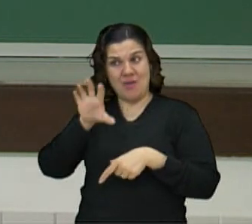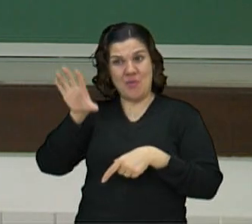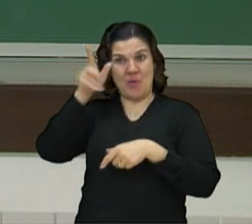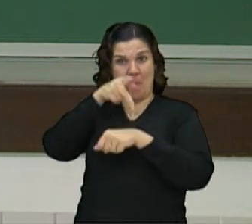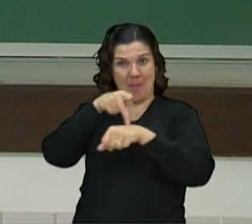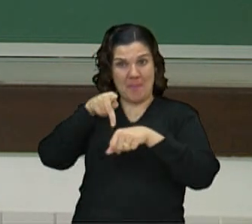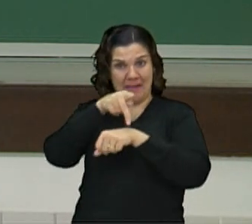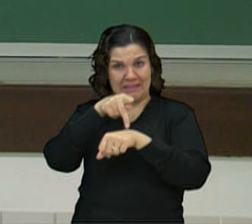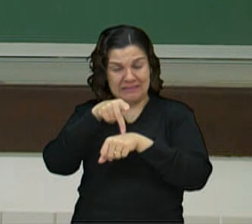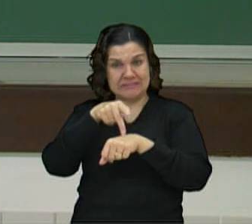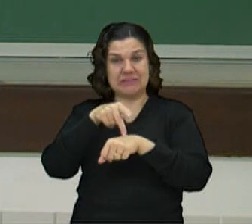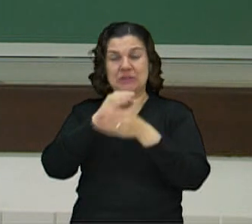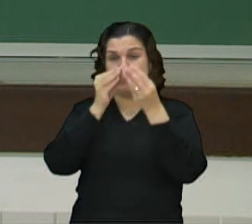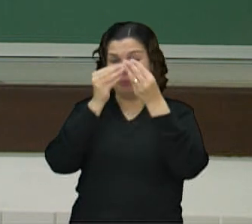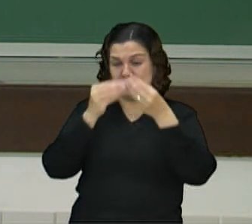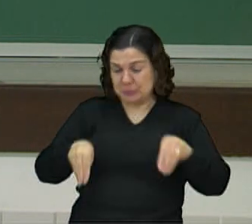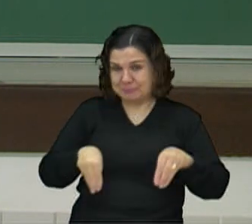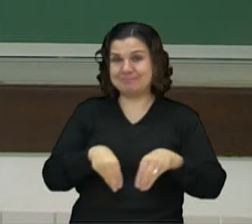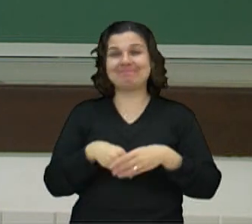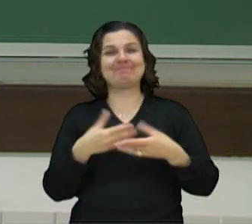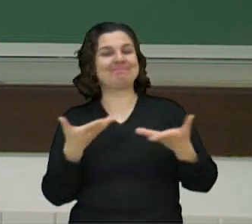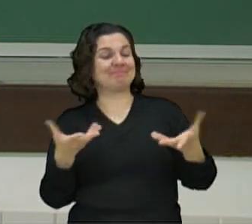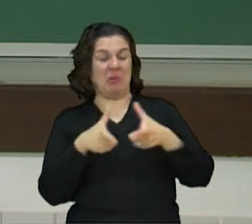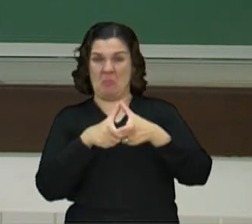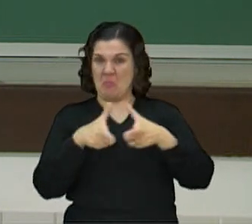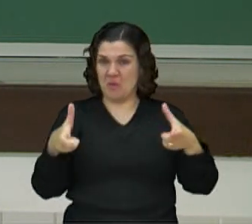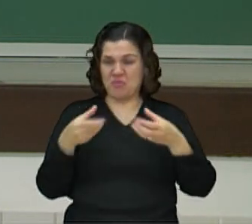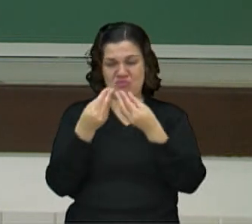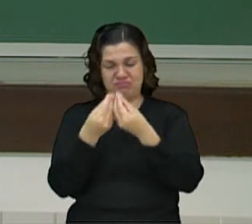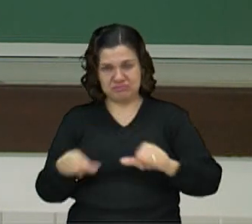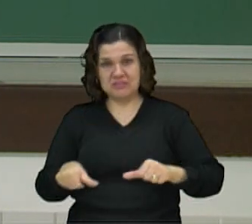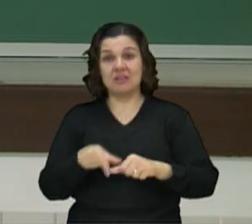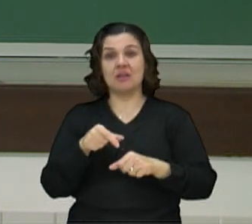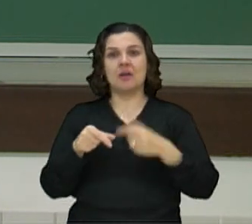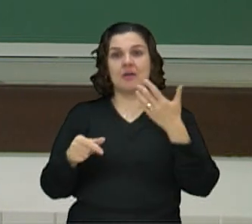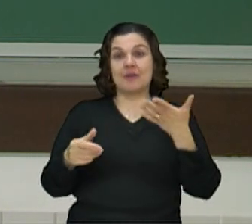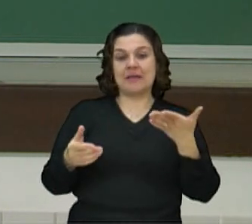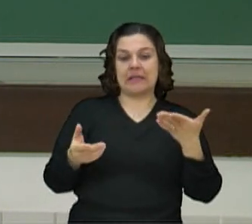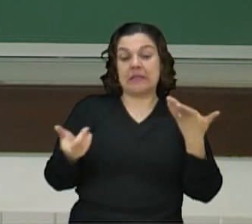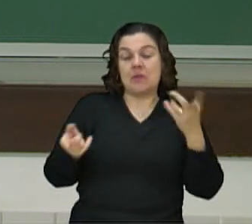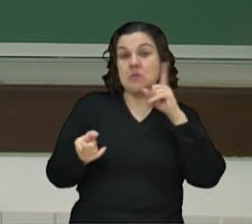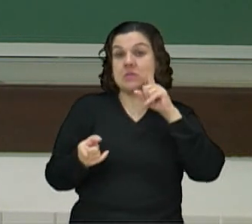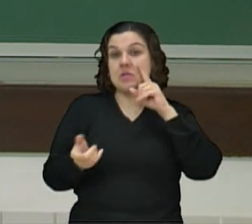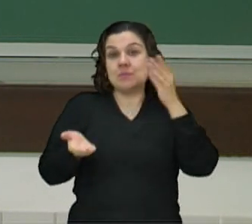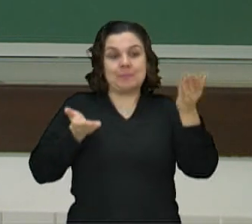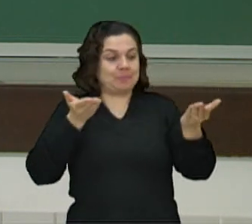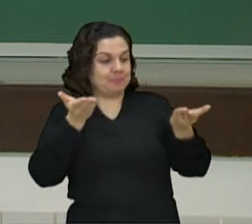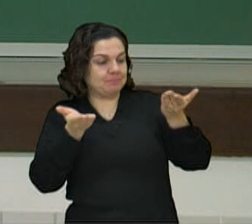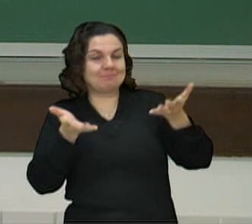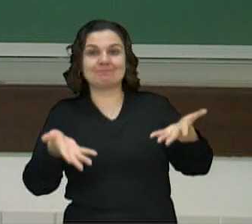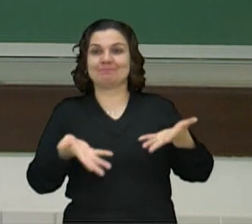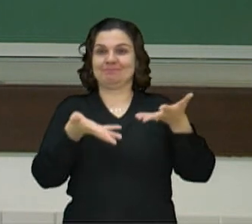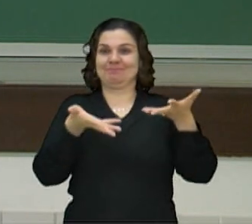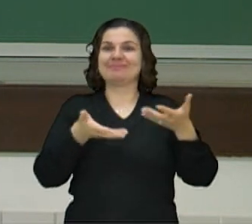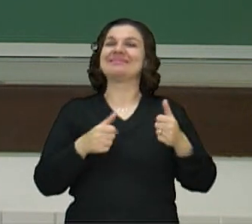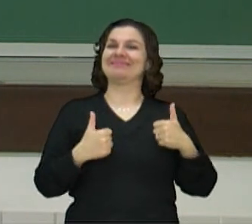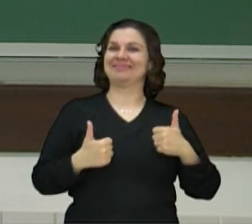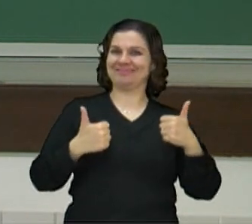europeus estavam destruídos, muitos deles, os Estados Unidos, então, nessa condição